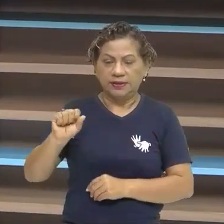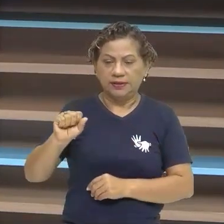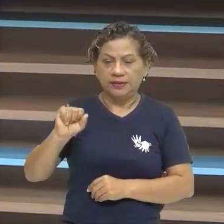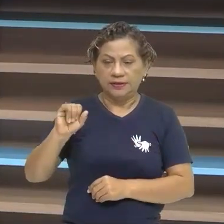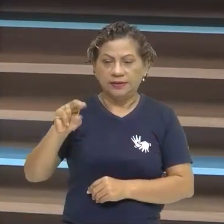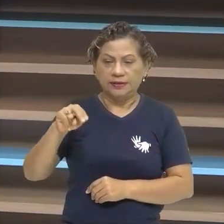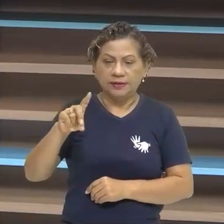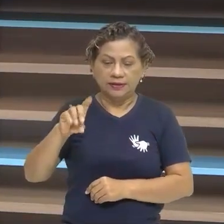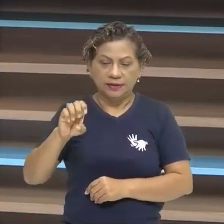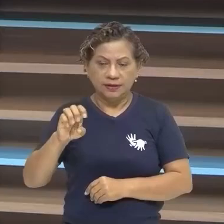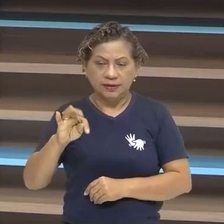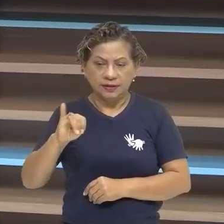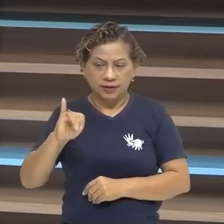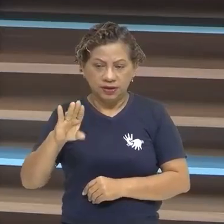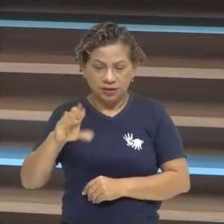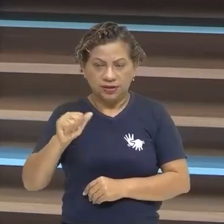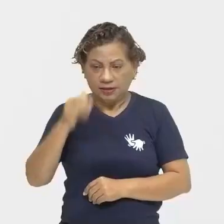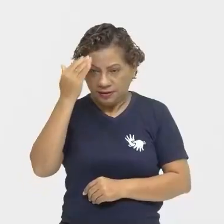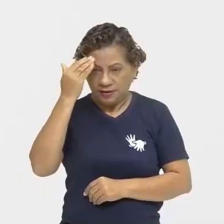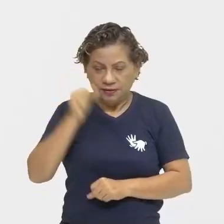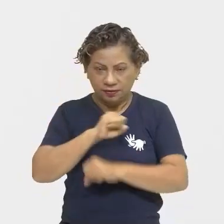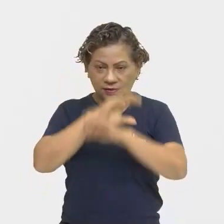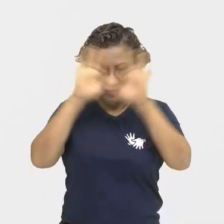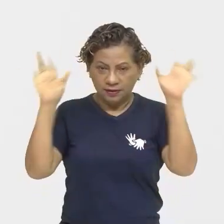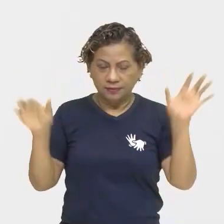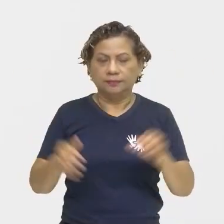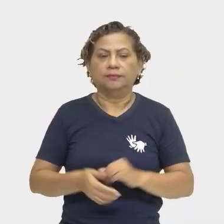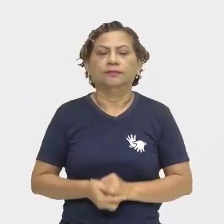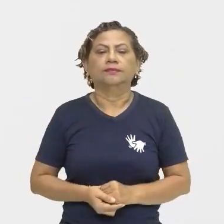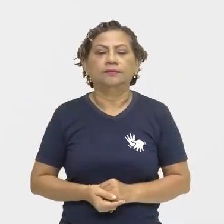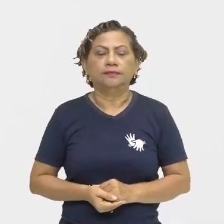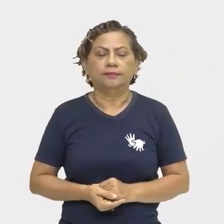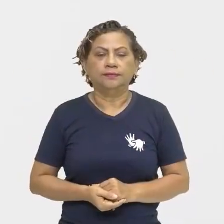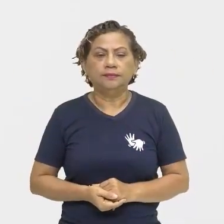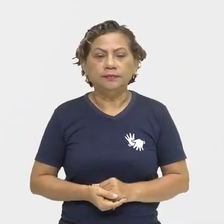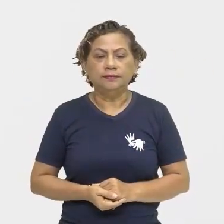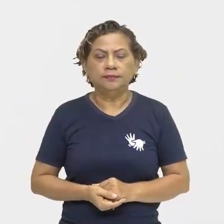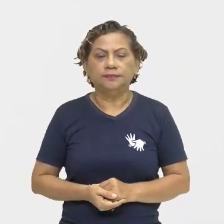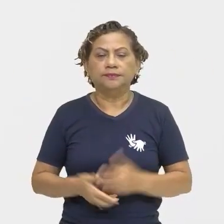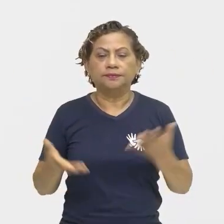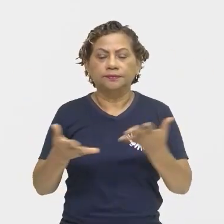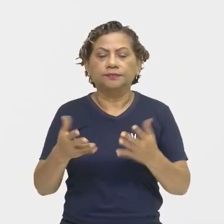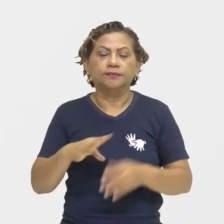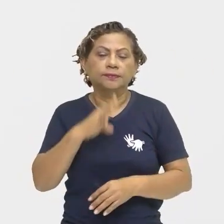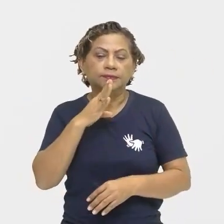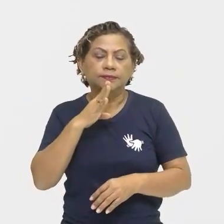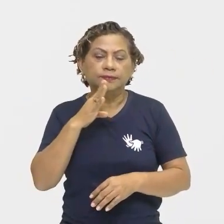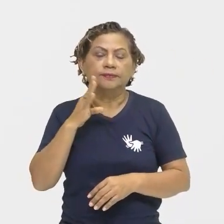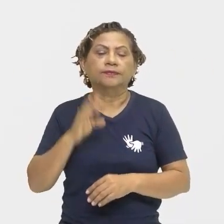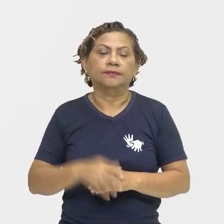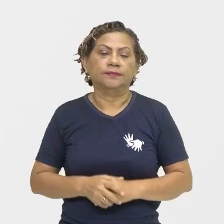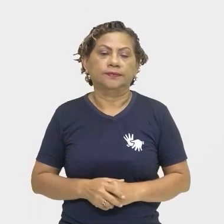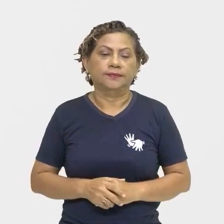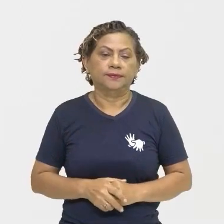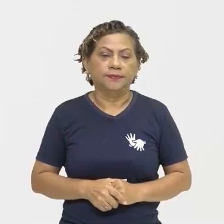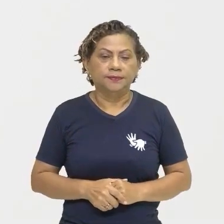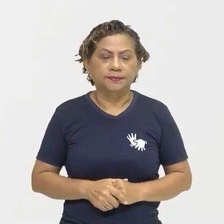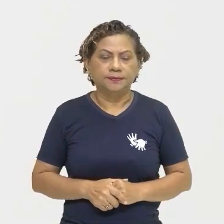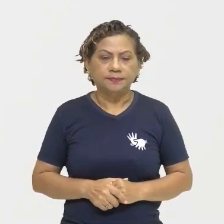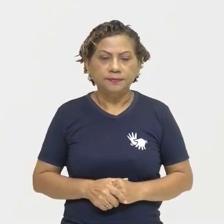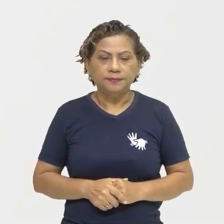claro para vocês? Ficou? Muito bem. Vamos conhecer um pouco mais as sindéticas. Olha aí.